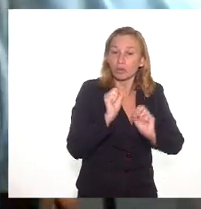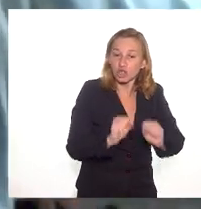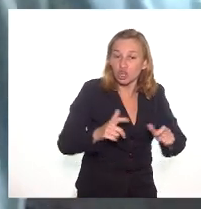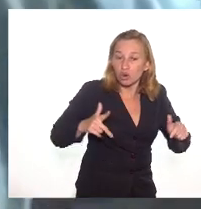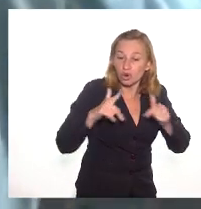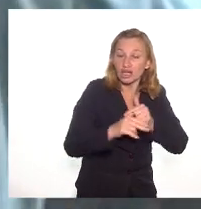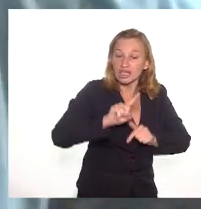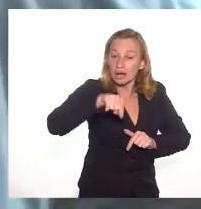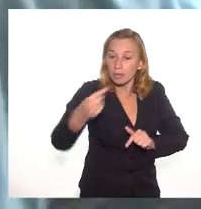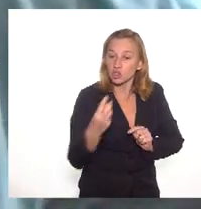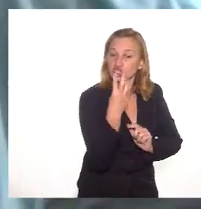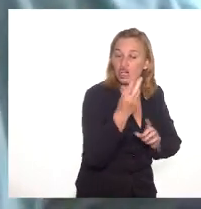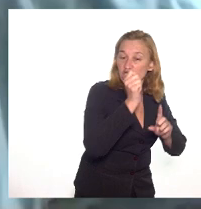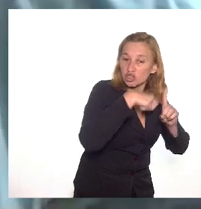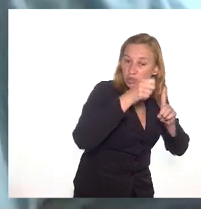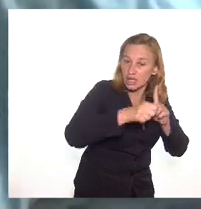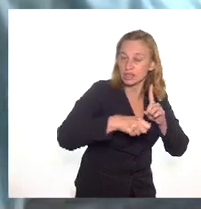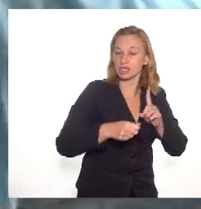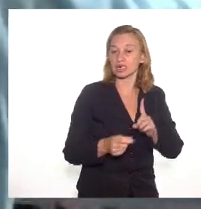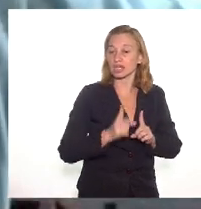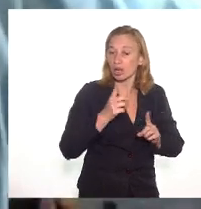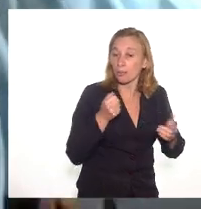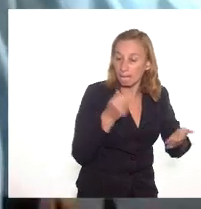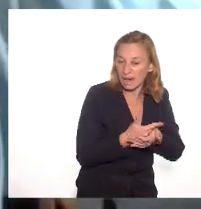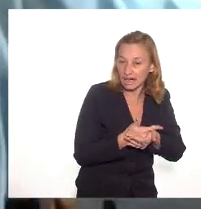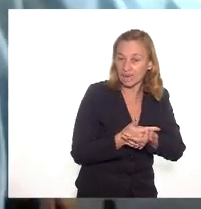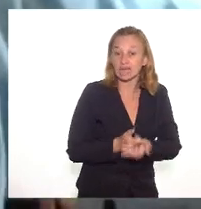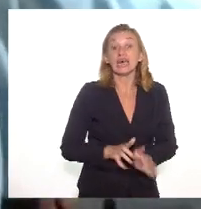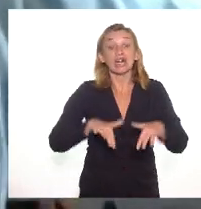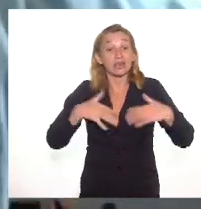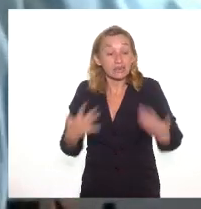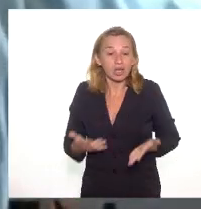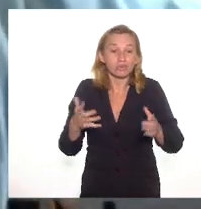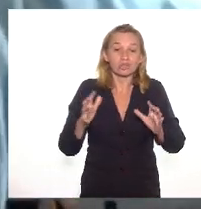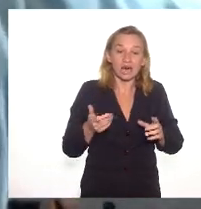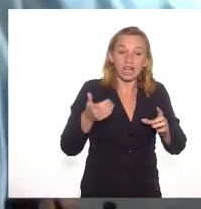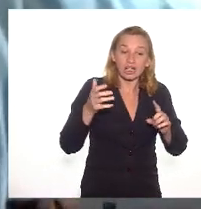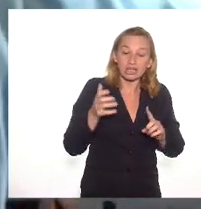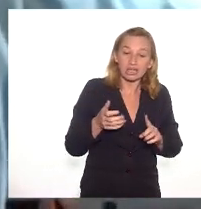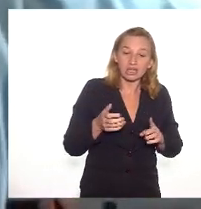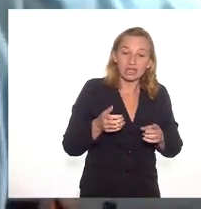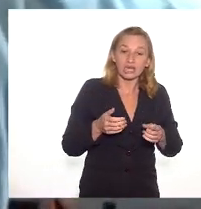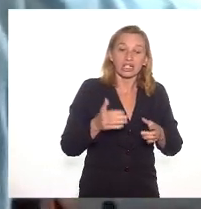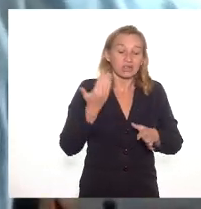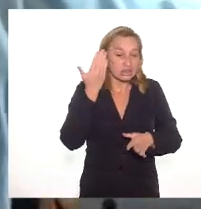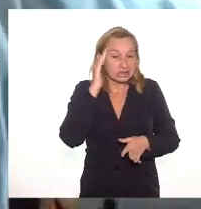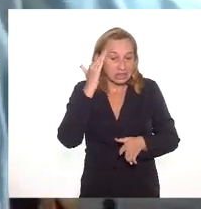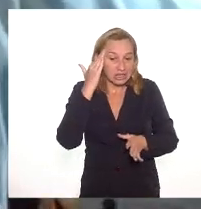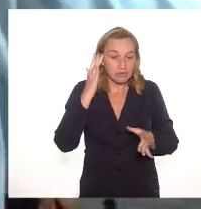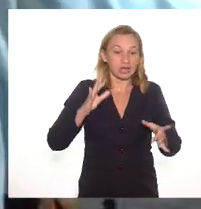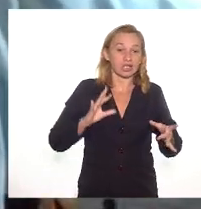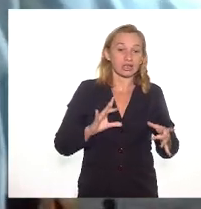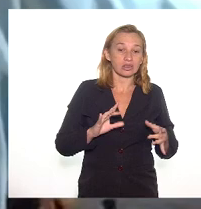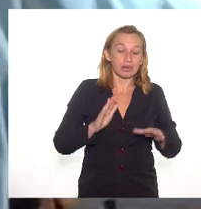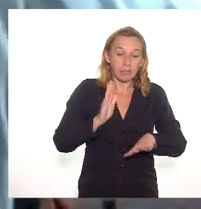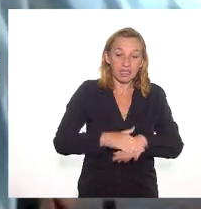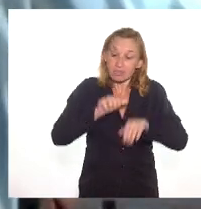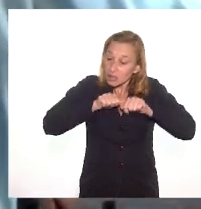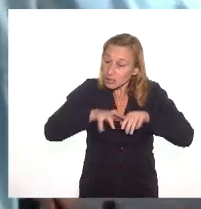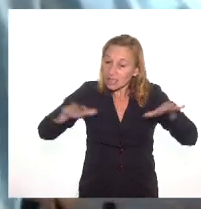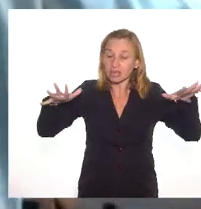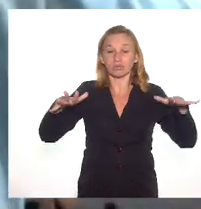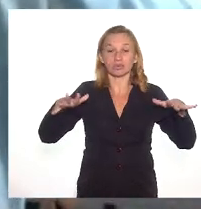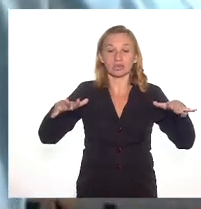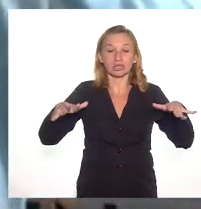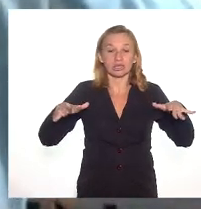cortar depois de 3 meses de inadimplência. Então, a gente está em cima desse entendimento, para ser mais amplo,